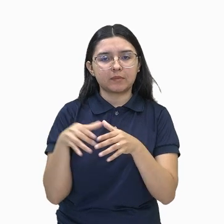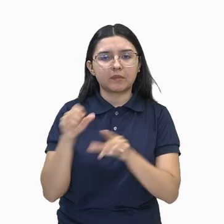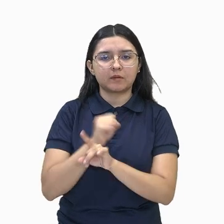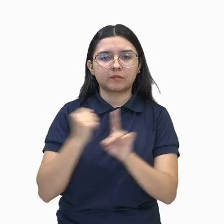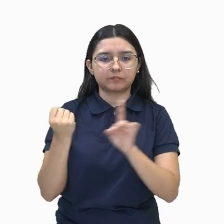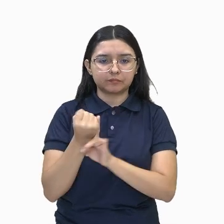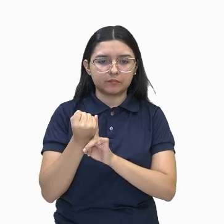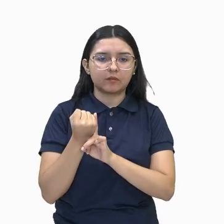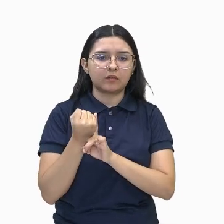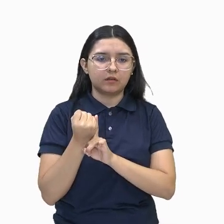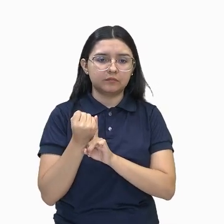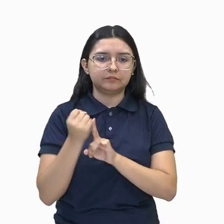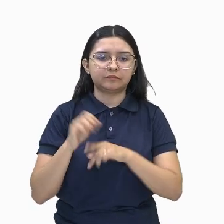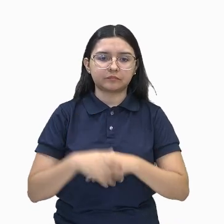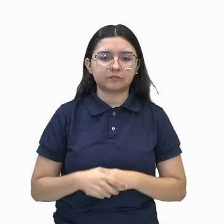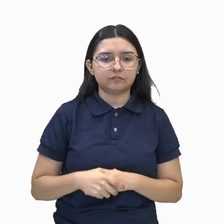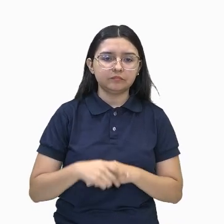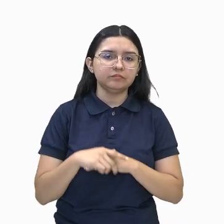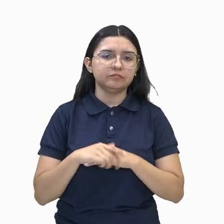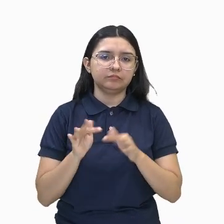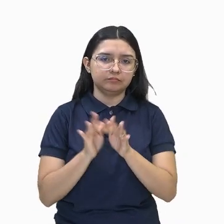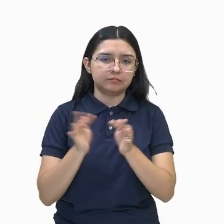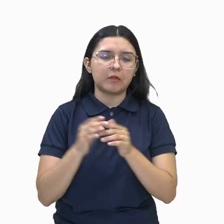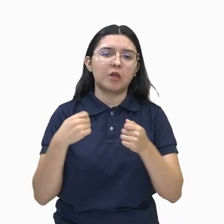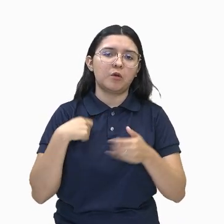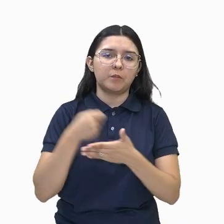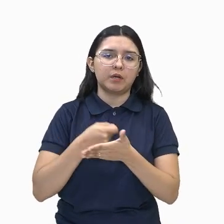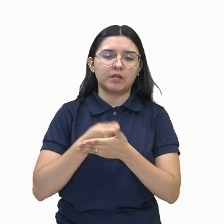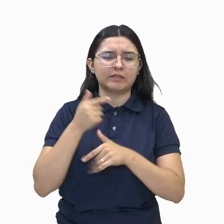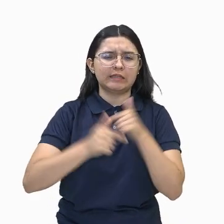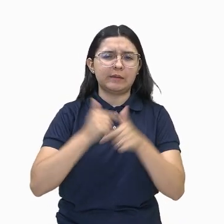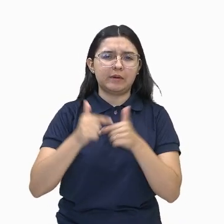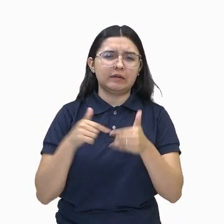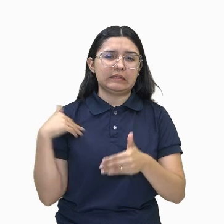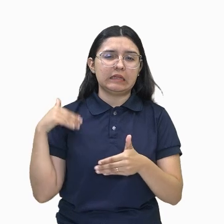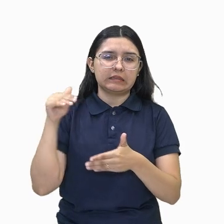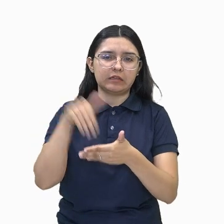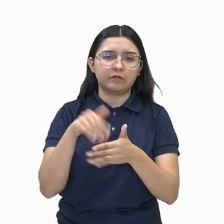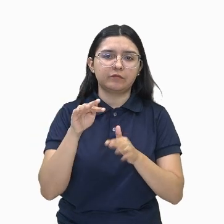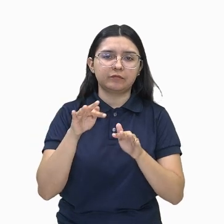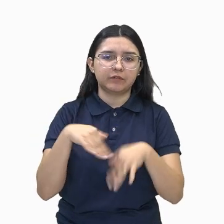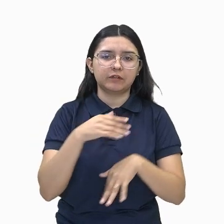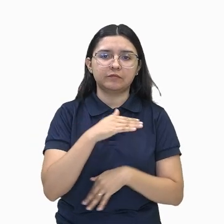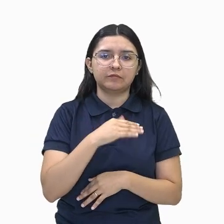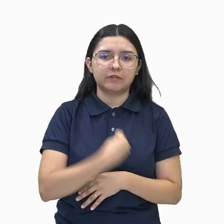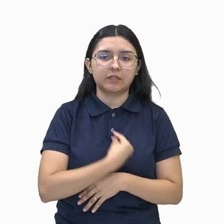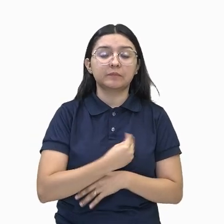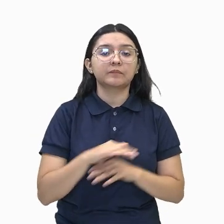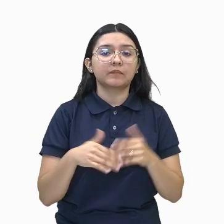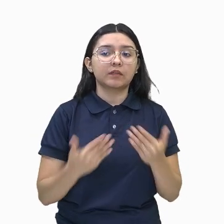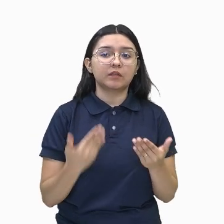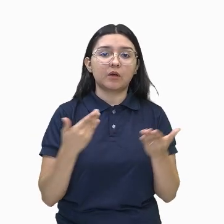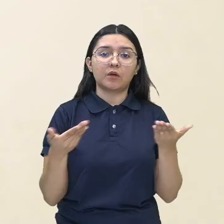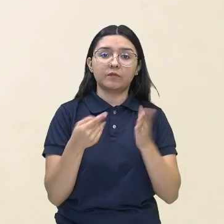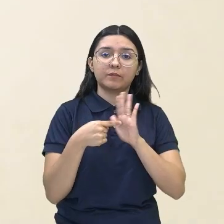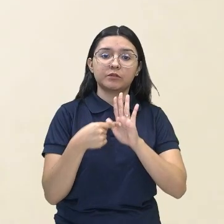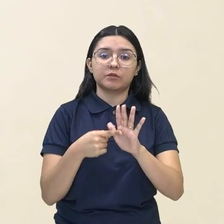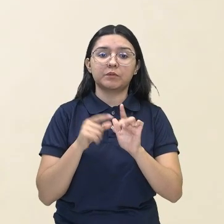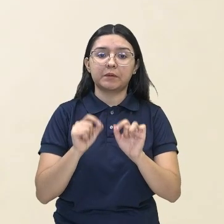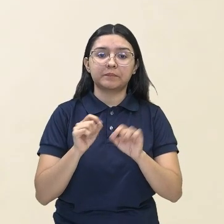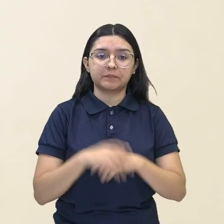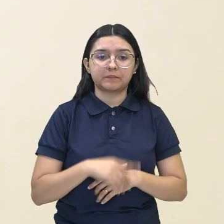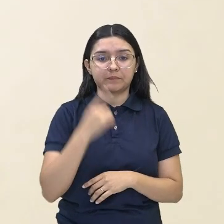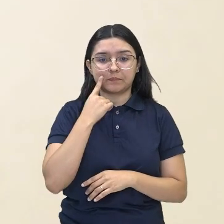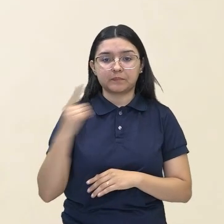menos abastada, você era obrigado, então, a trabalhar até o final da sua vida. Trouxe para vocês, então, aqui